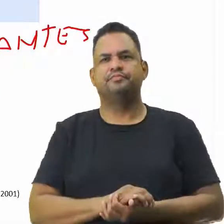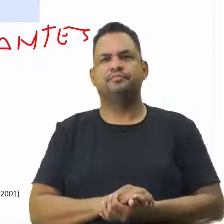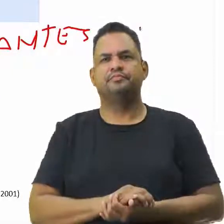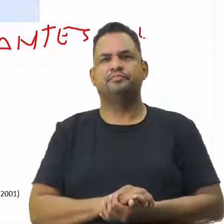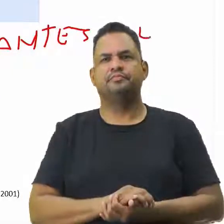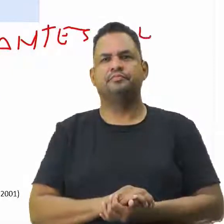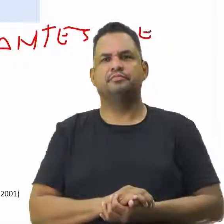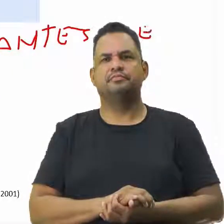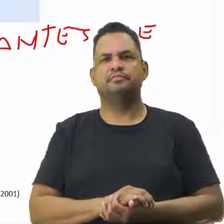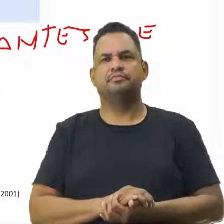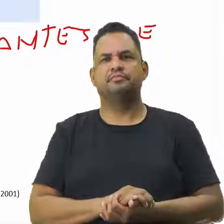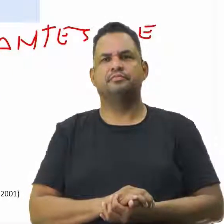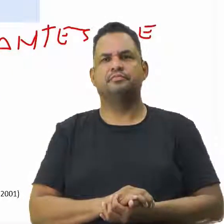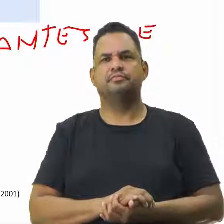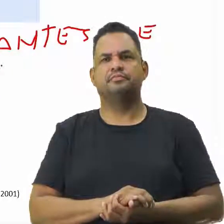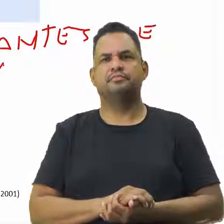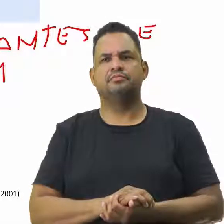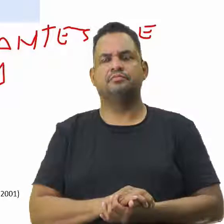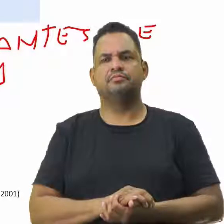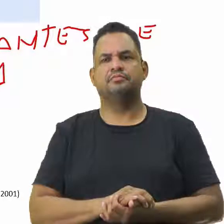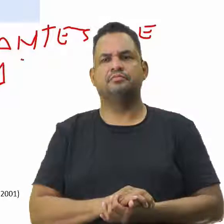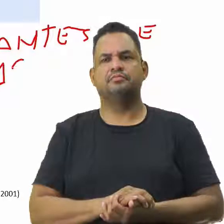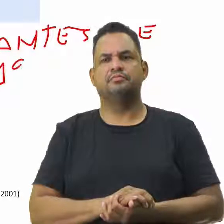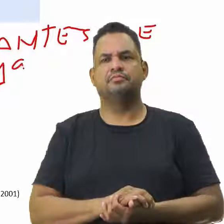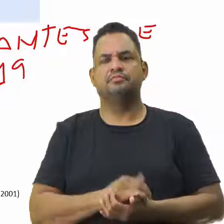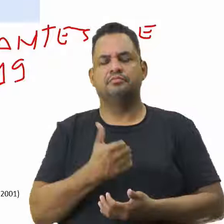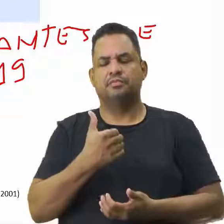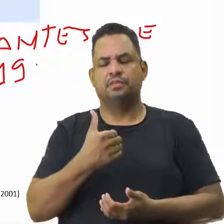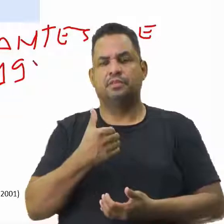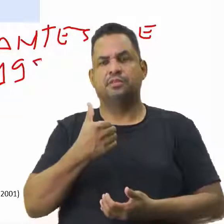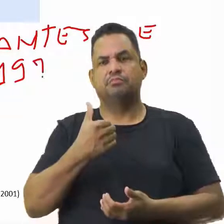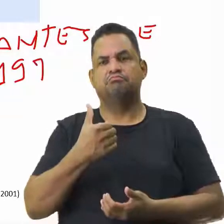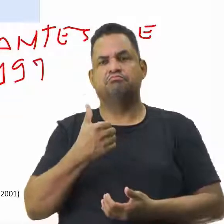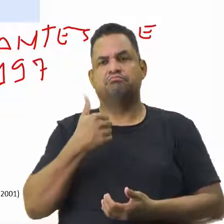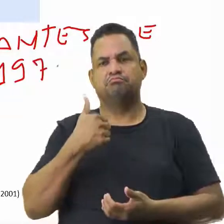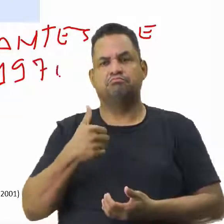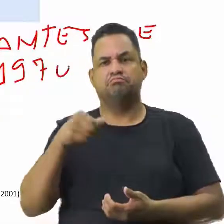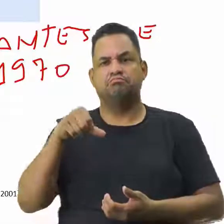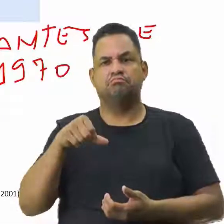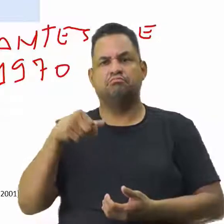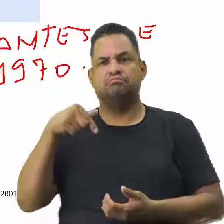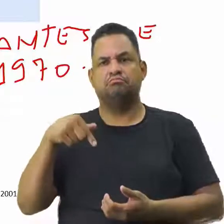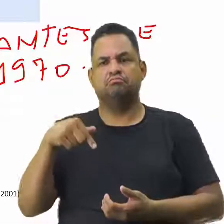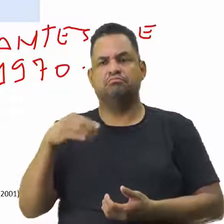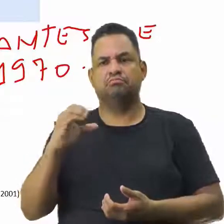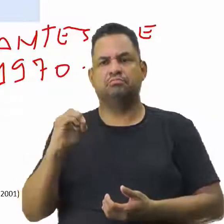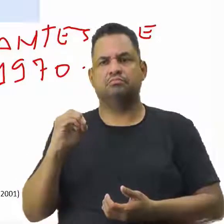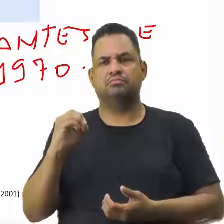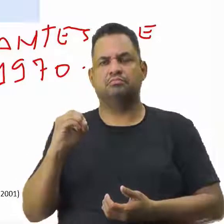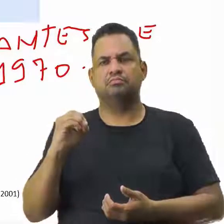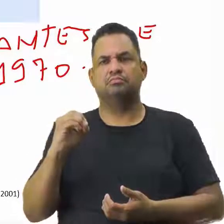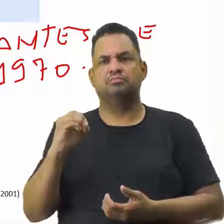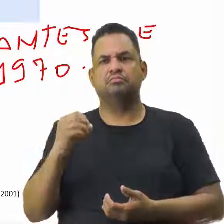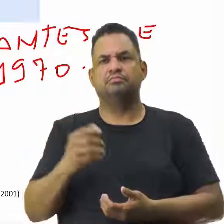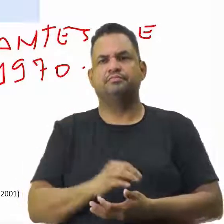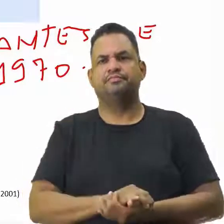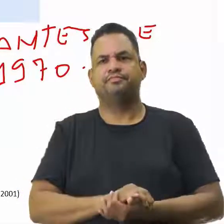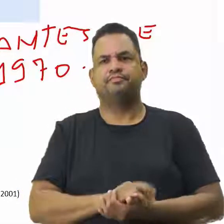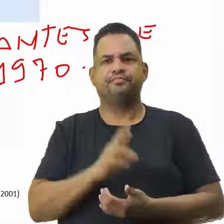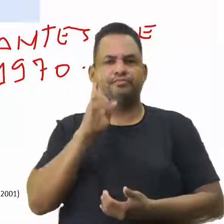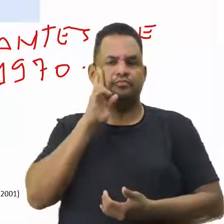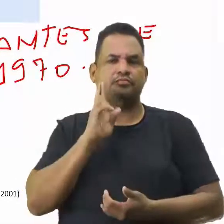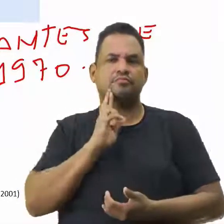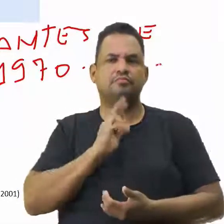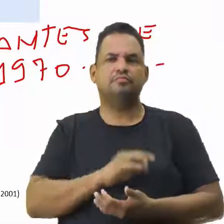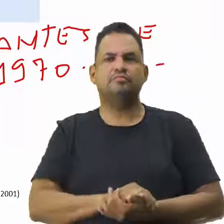de 1970, Em